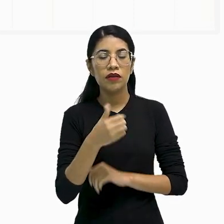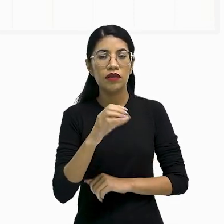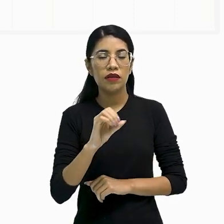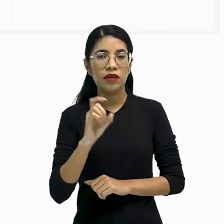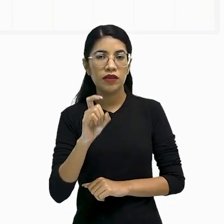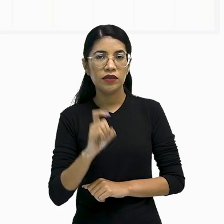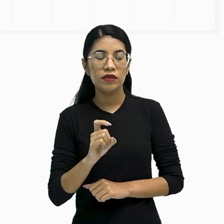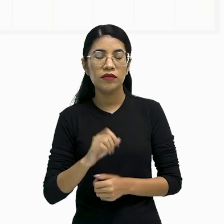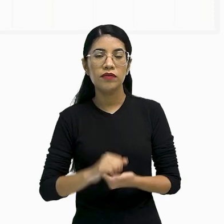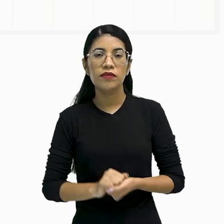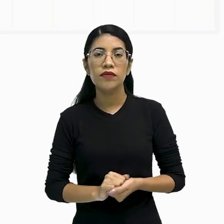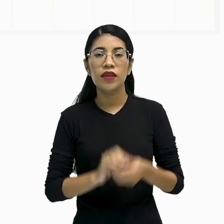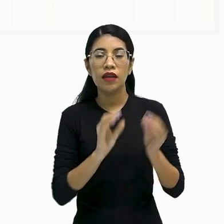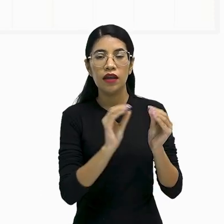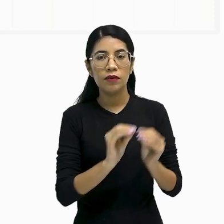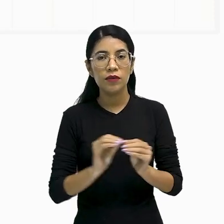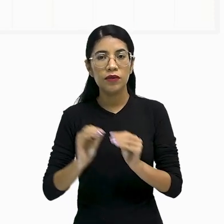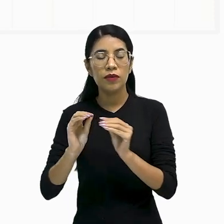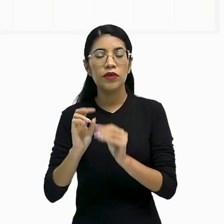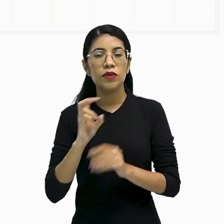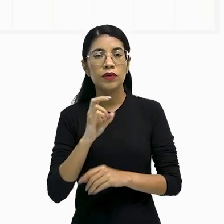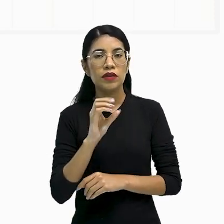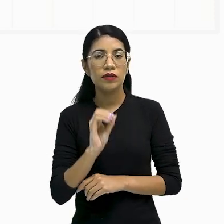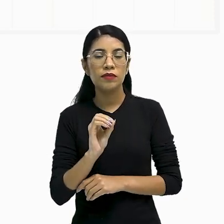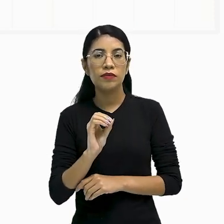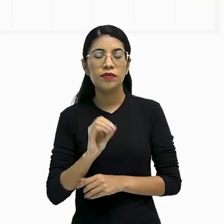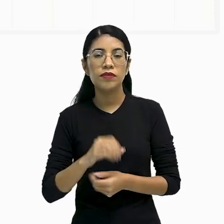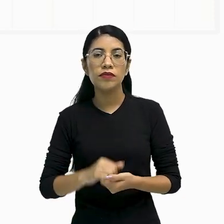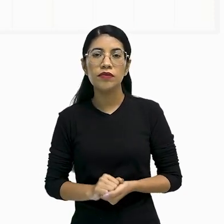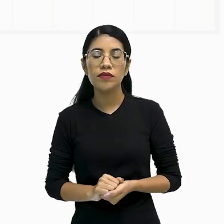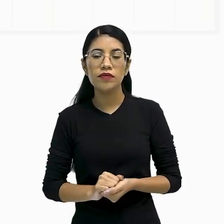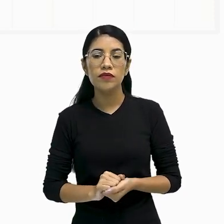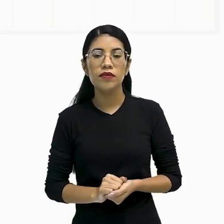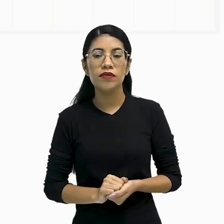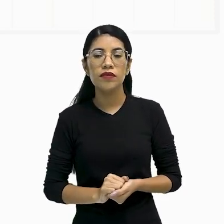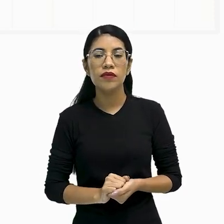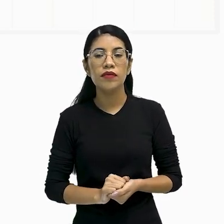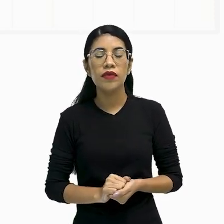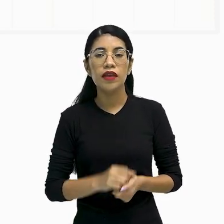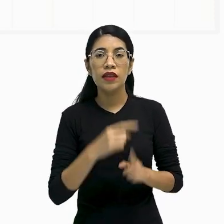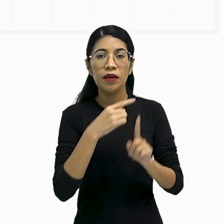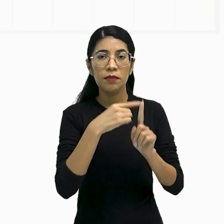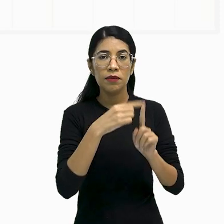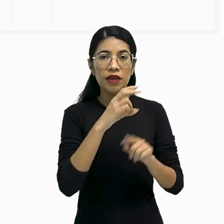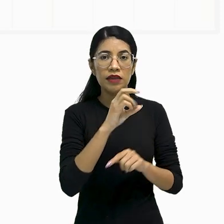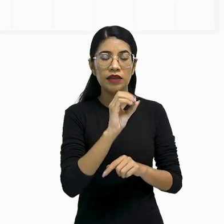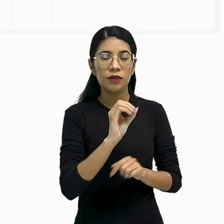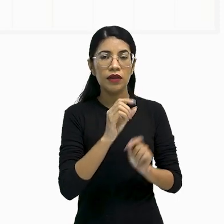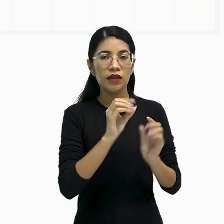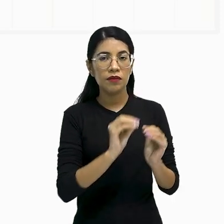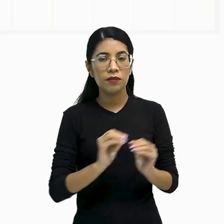joga o 50 lá para o segundo membro. Quando fizer isso, o sinal dele vai